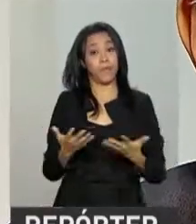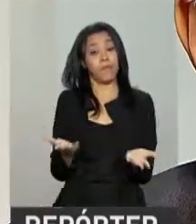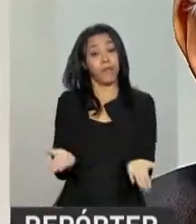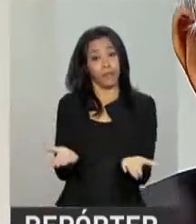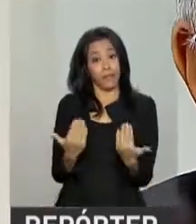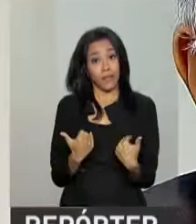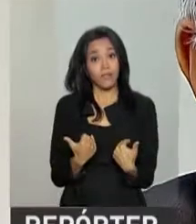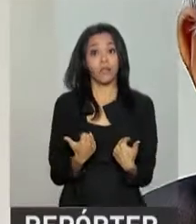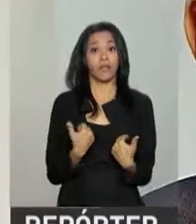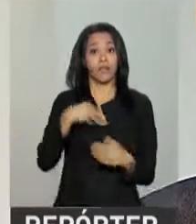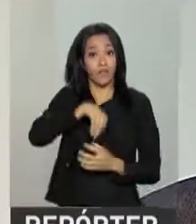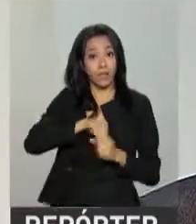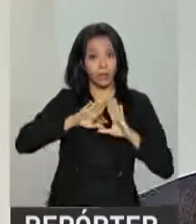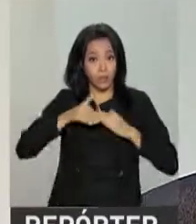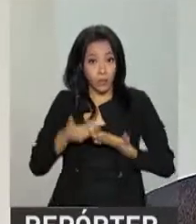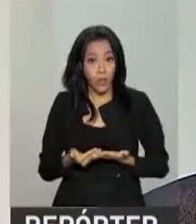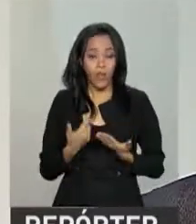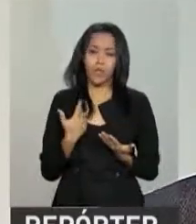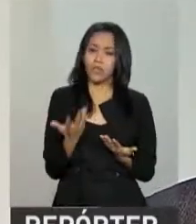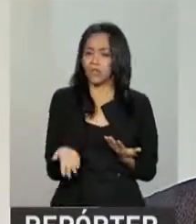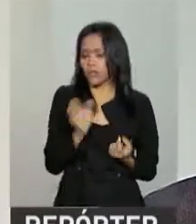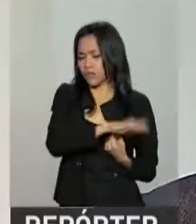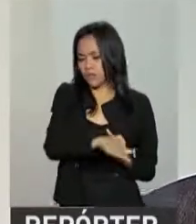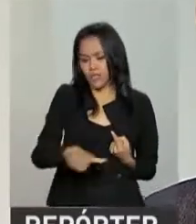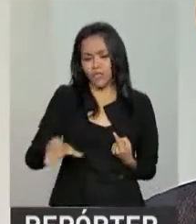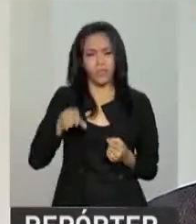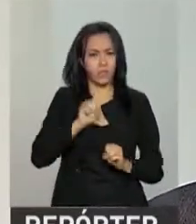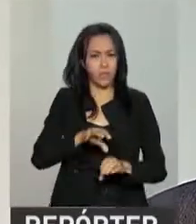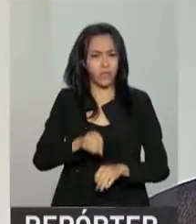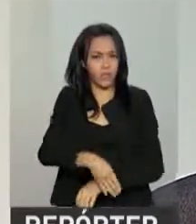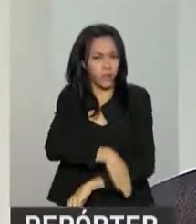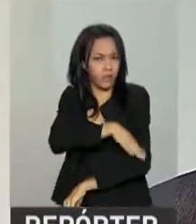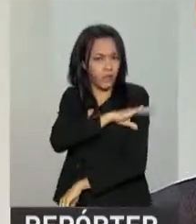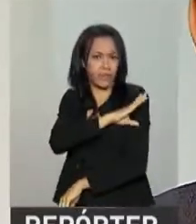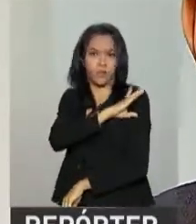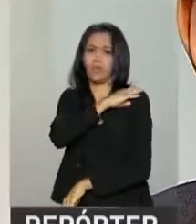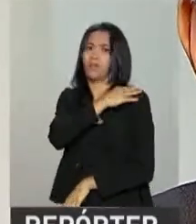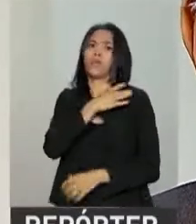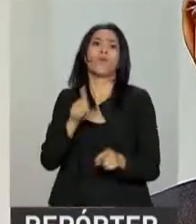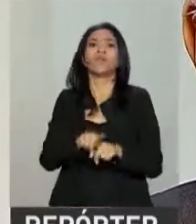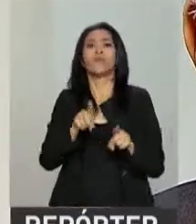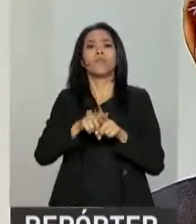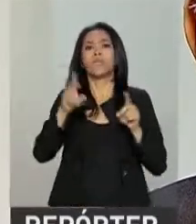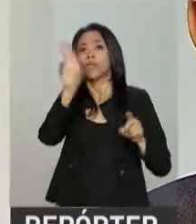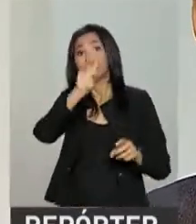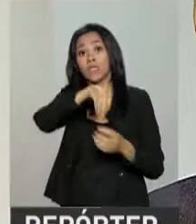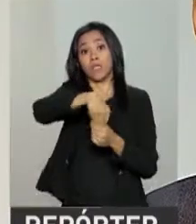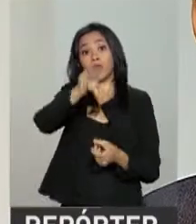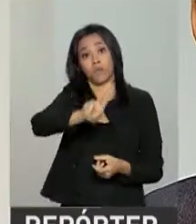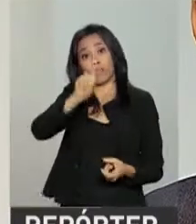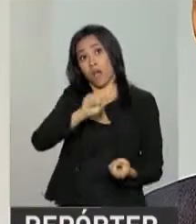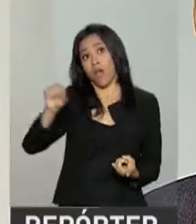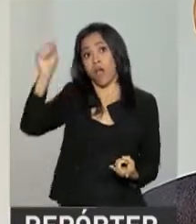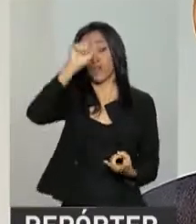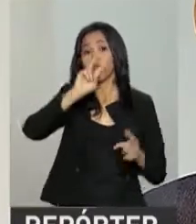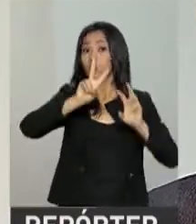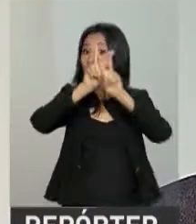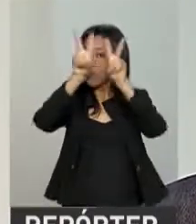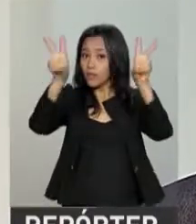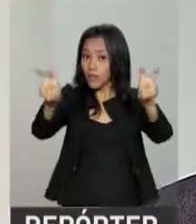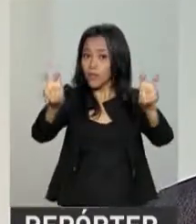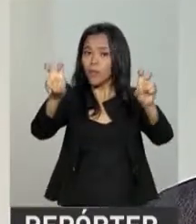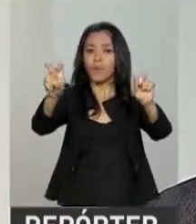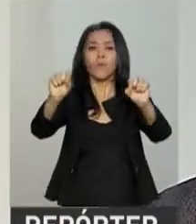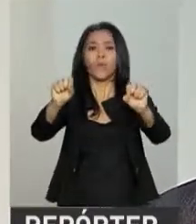formação dos estudantes seja as crianças da educação básica os jovens e adultos da educação superior a temática da